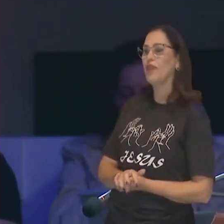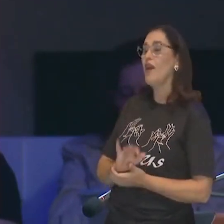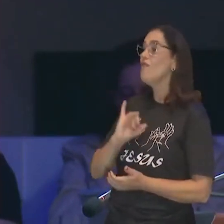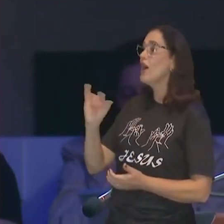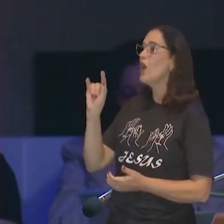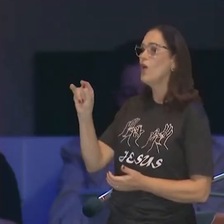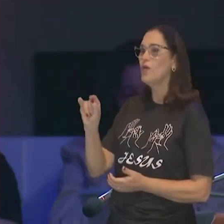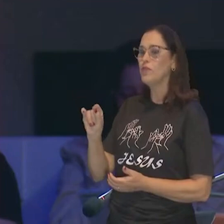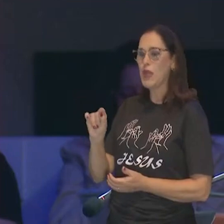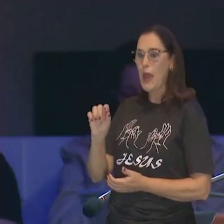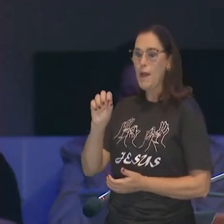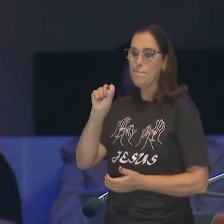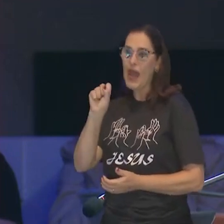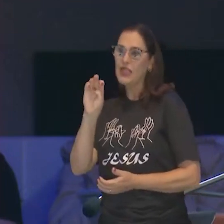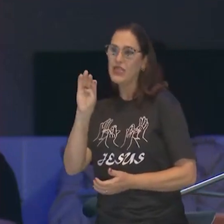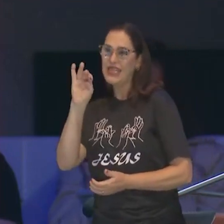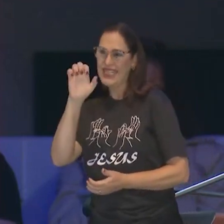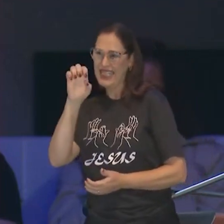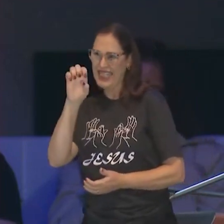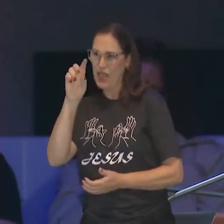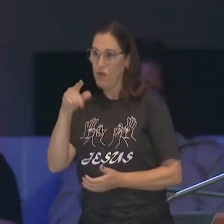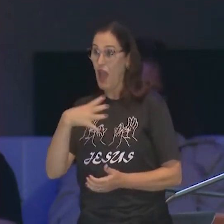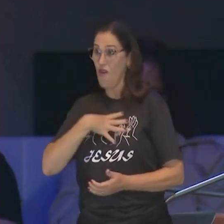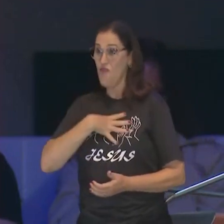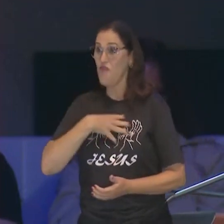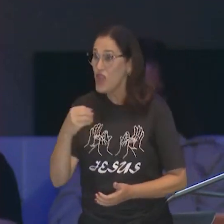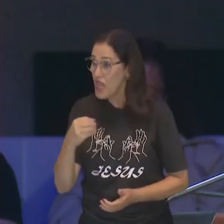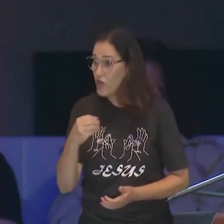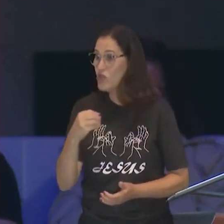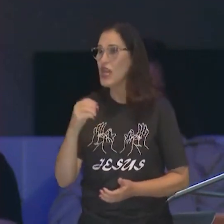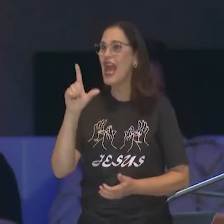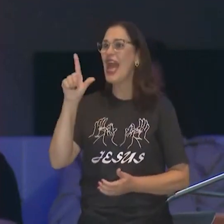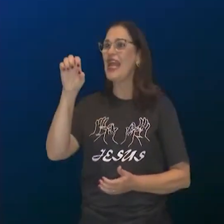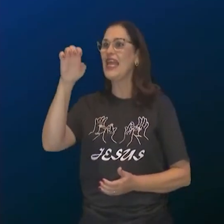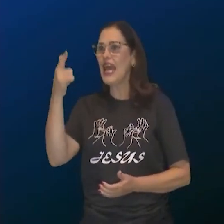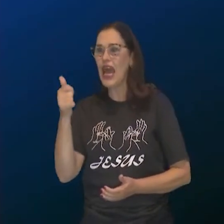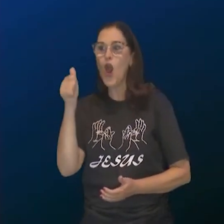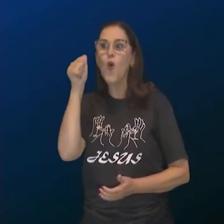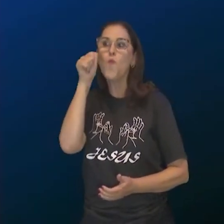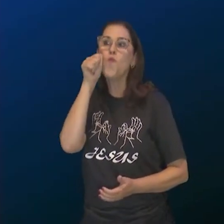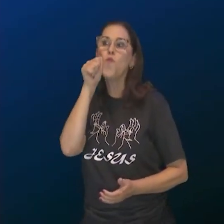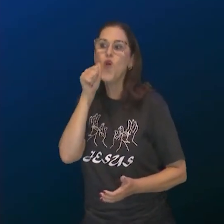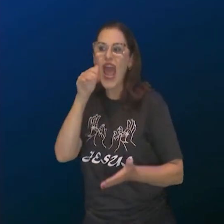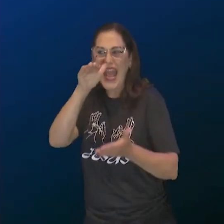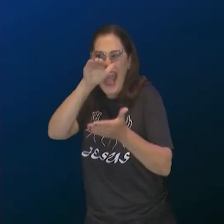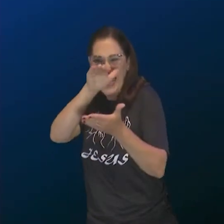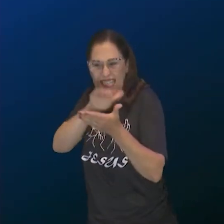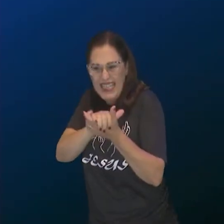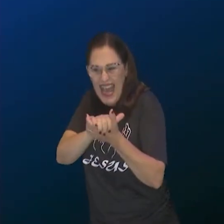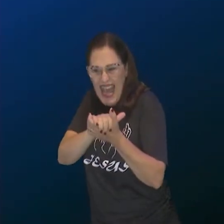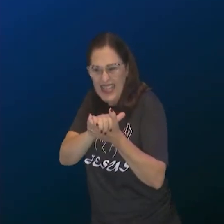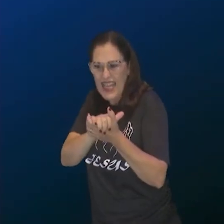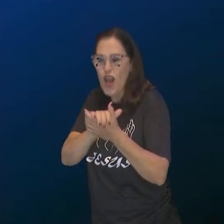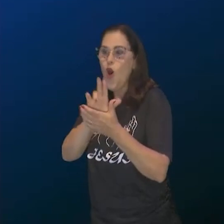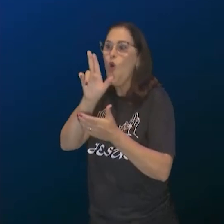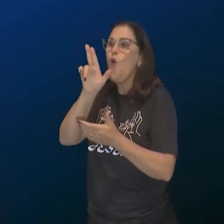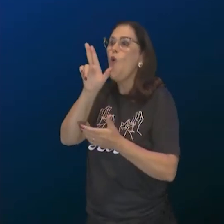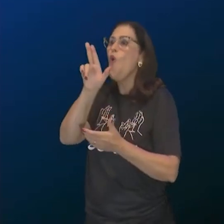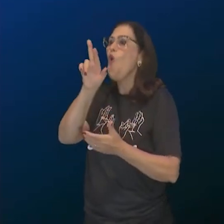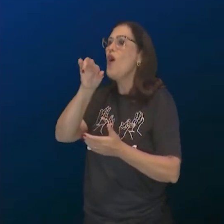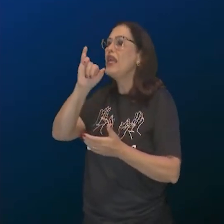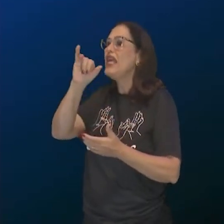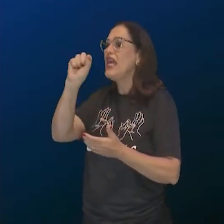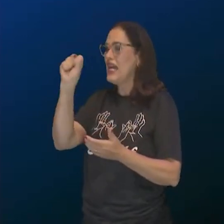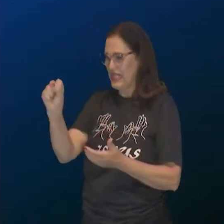seguinte: é Batseba, é filha de Eliã, é mulher de Urias o Eteu.